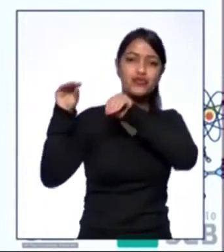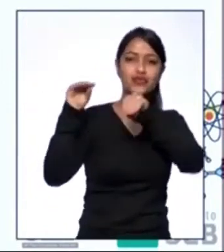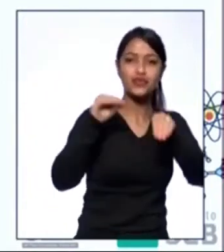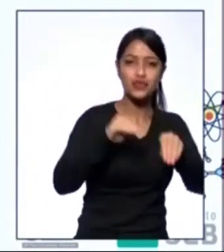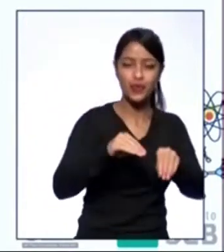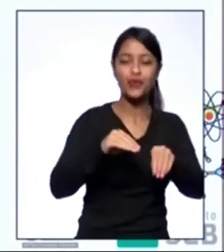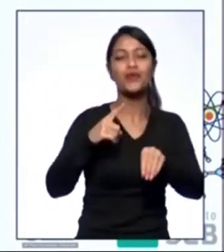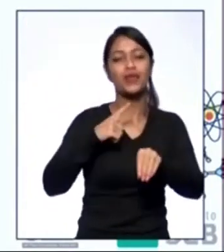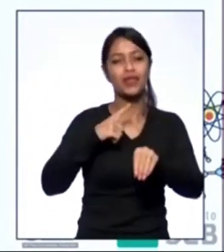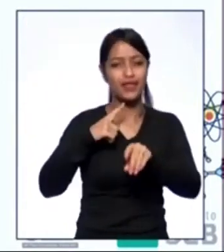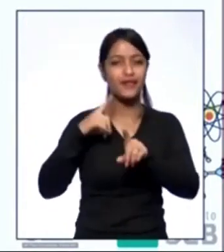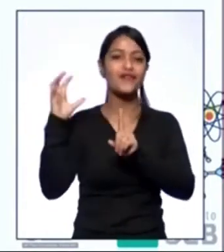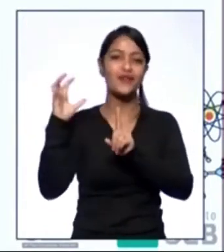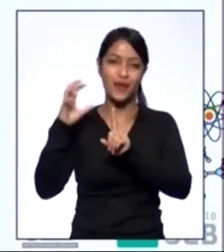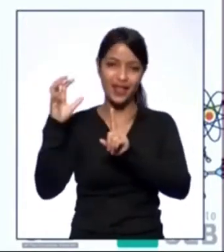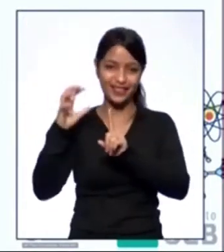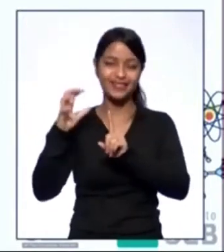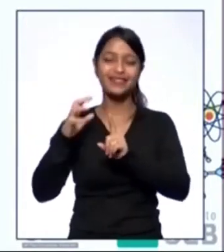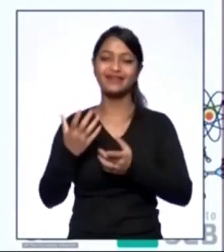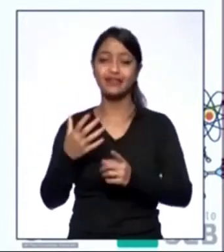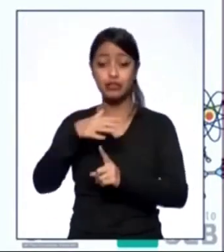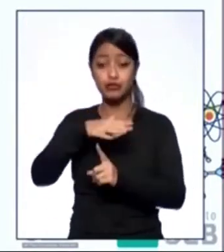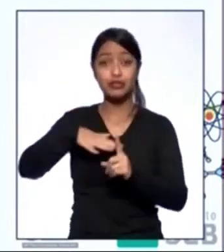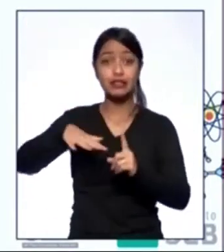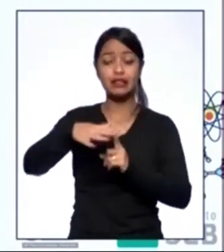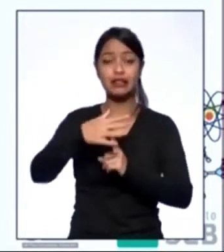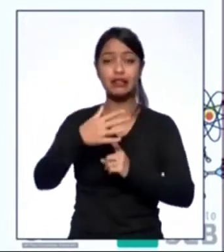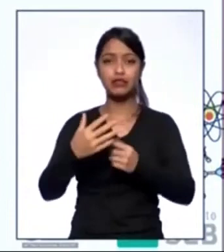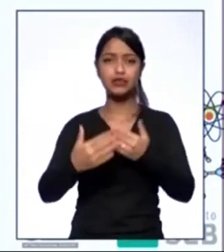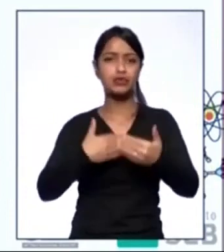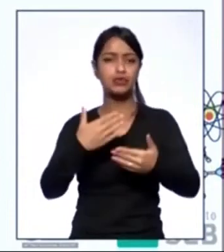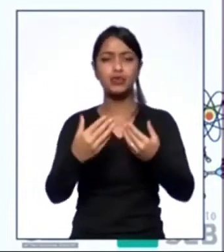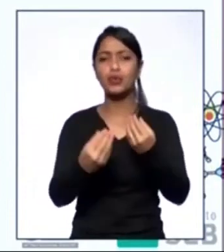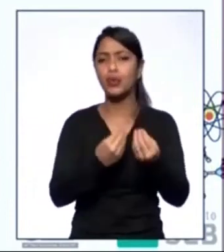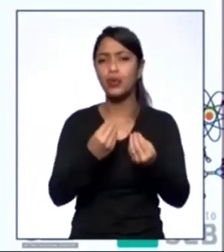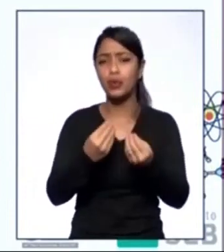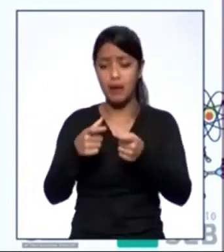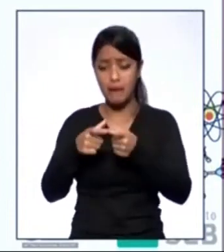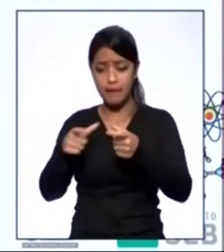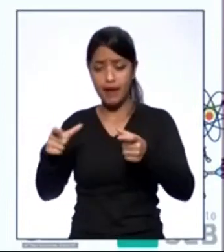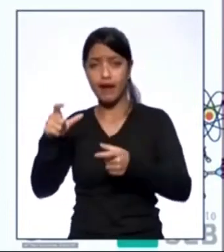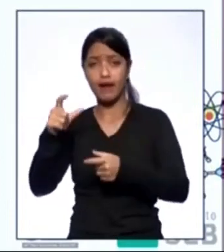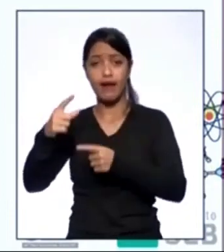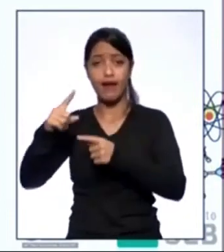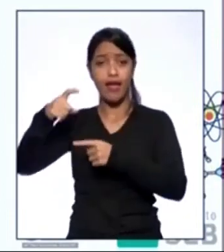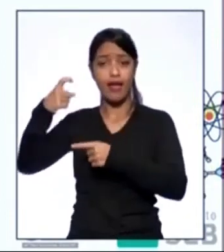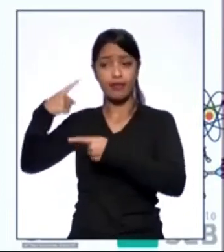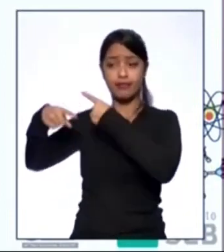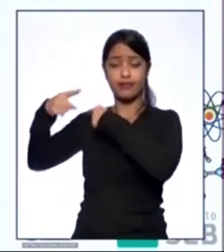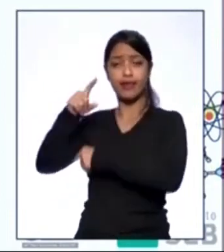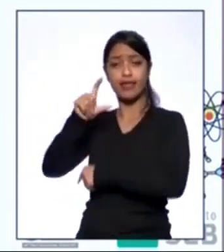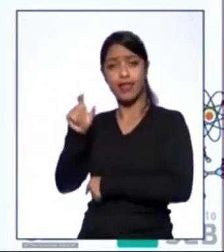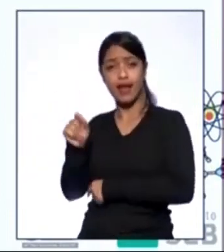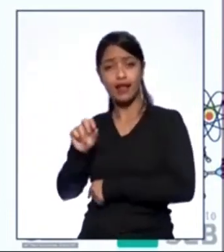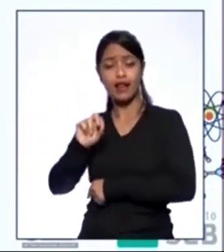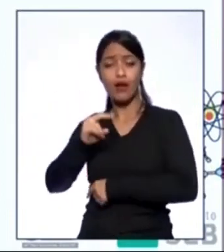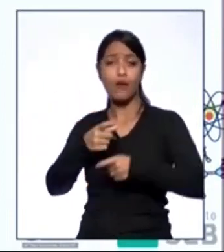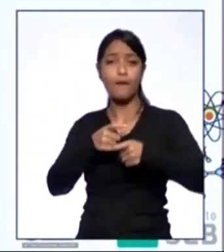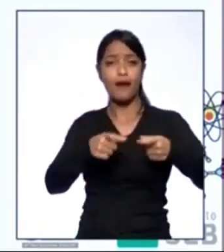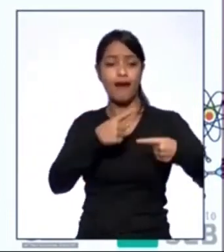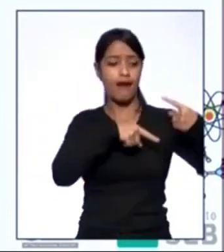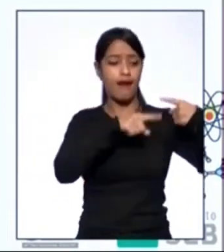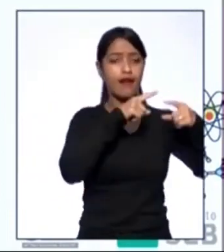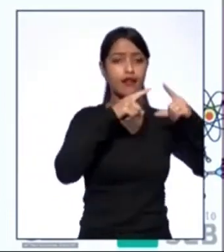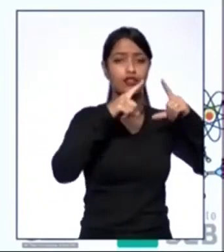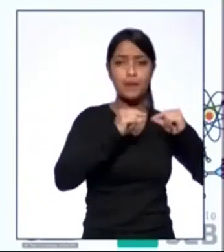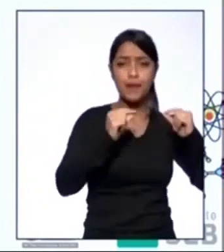a construção dessa sociedade se estabeleceu, se tem mais italianos, se tem mais japoneses, se tem mais